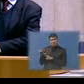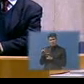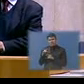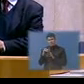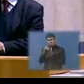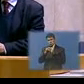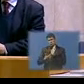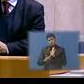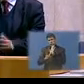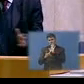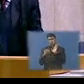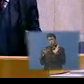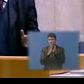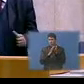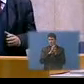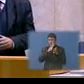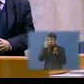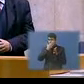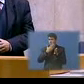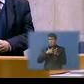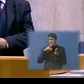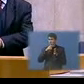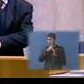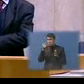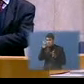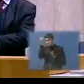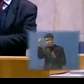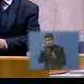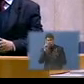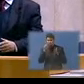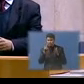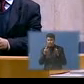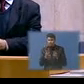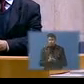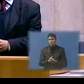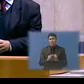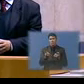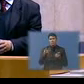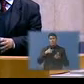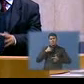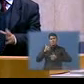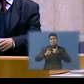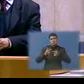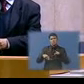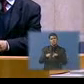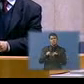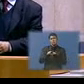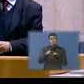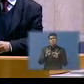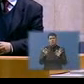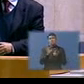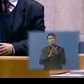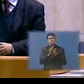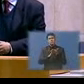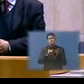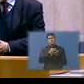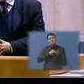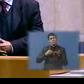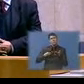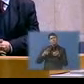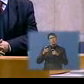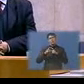prometido para a semana que vem, veremos, e dos serviços que não são serviços médicos, serviços de limpeza, de